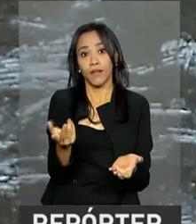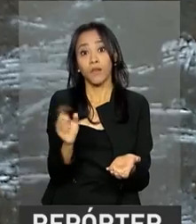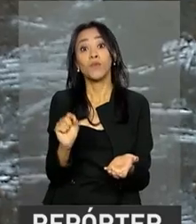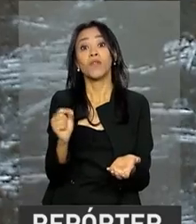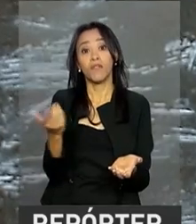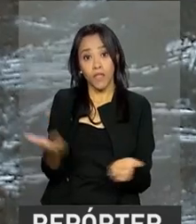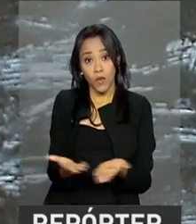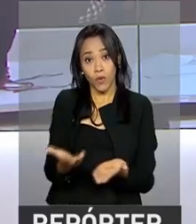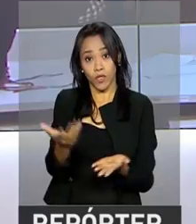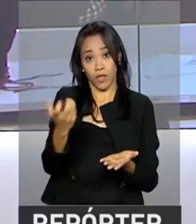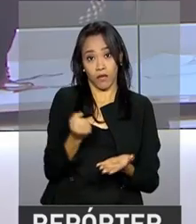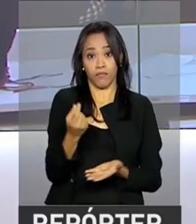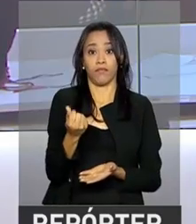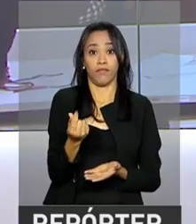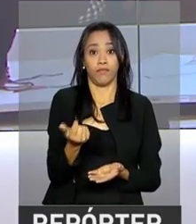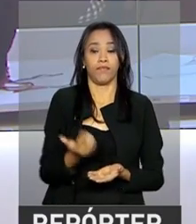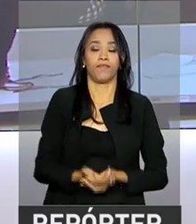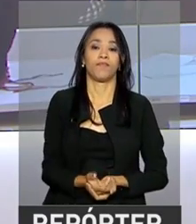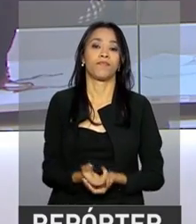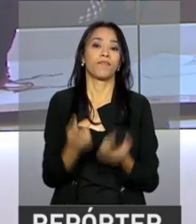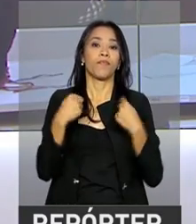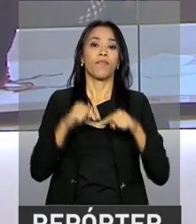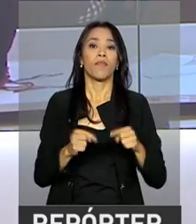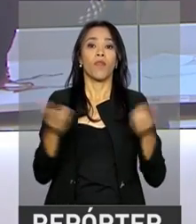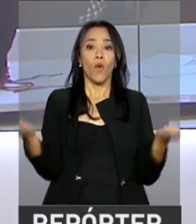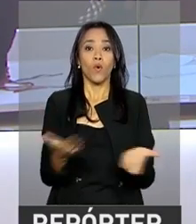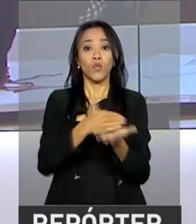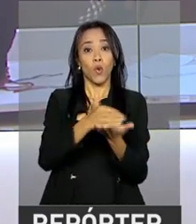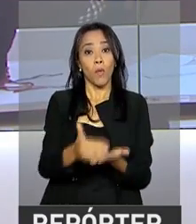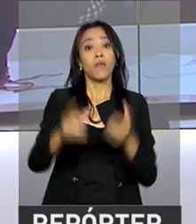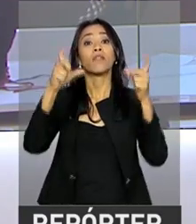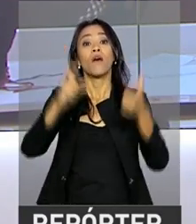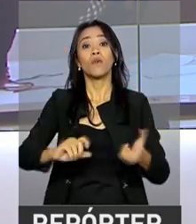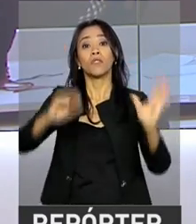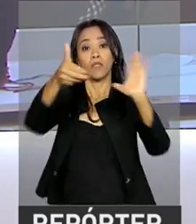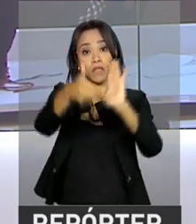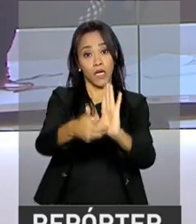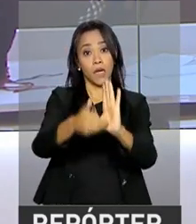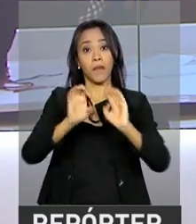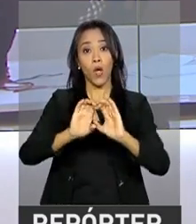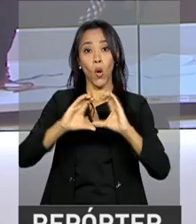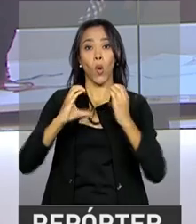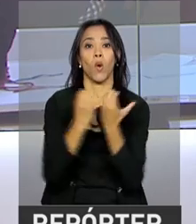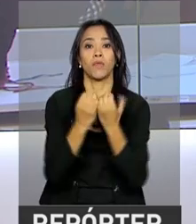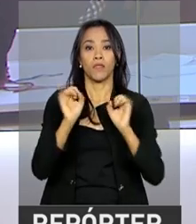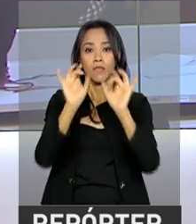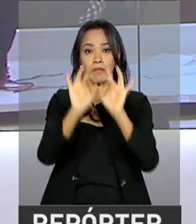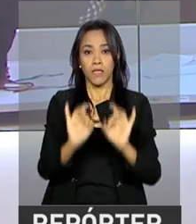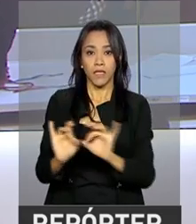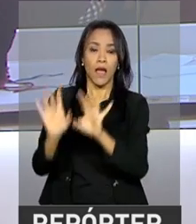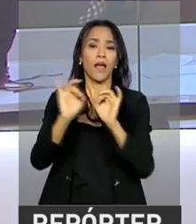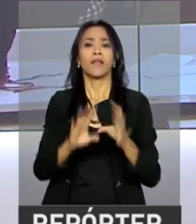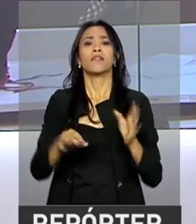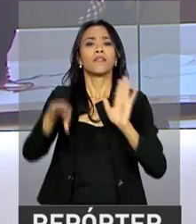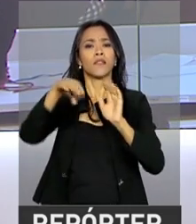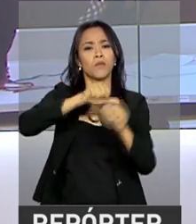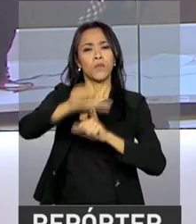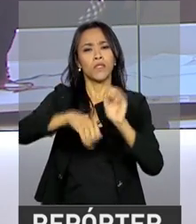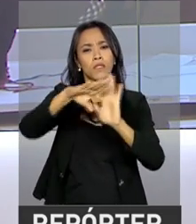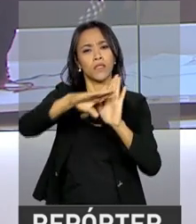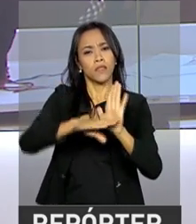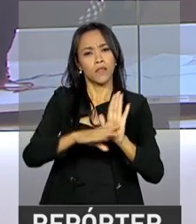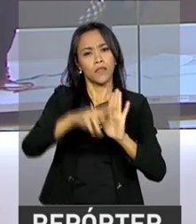do que você tá ganhando hoje. Começam a funcionar hoje na Câmara dos Deputados as comissões especiais das reformas trabalhista